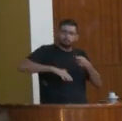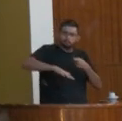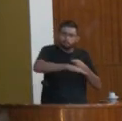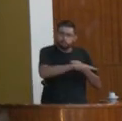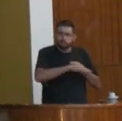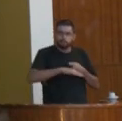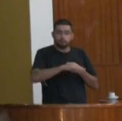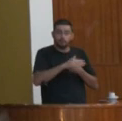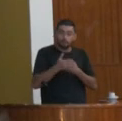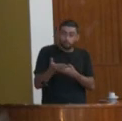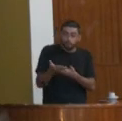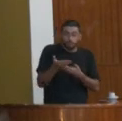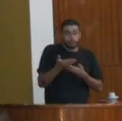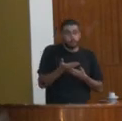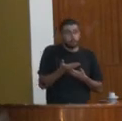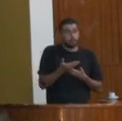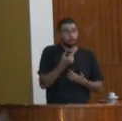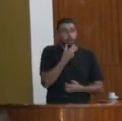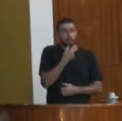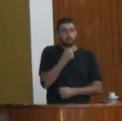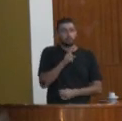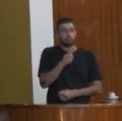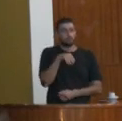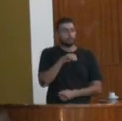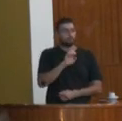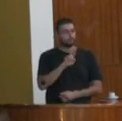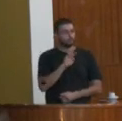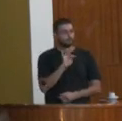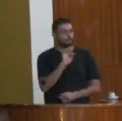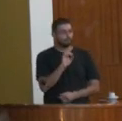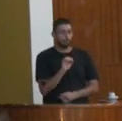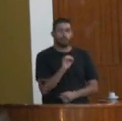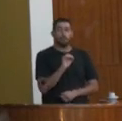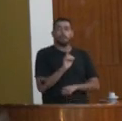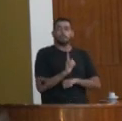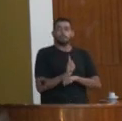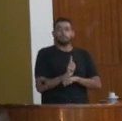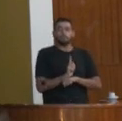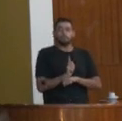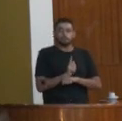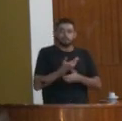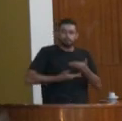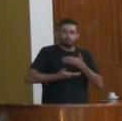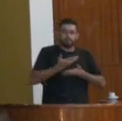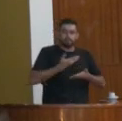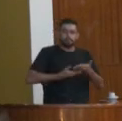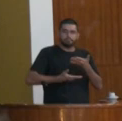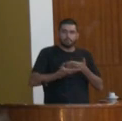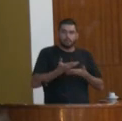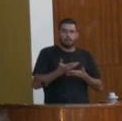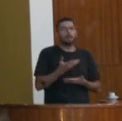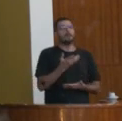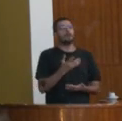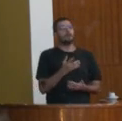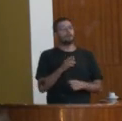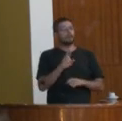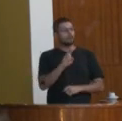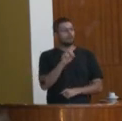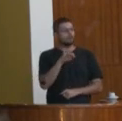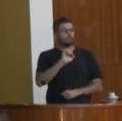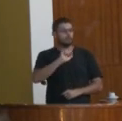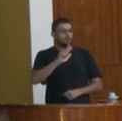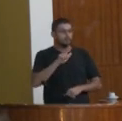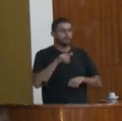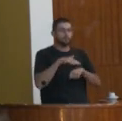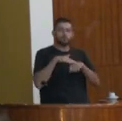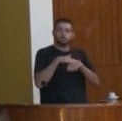trabalho. Convido agora o senhor Humberto Lemos, gestor de relacionamento do Royal Supermercado, para